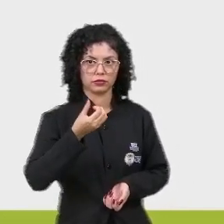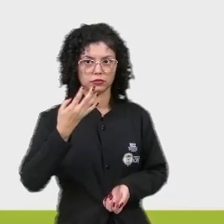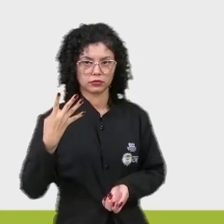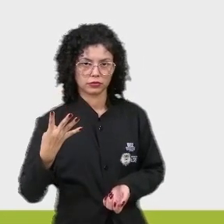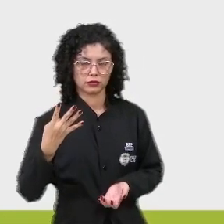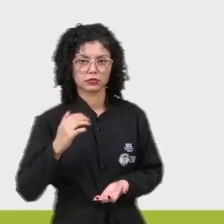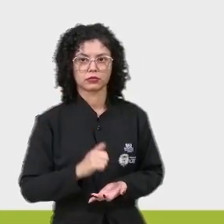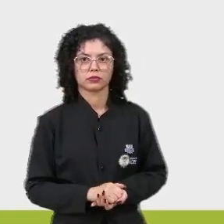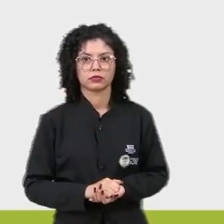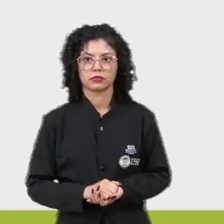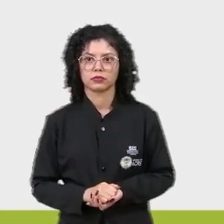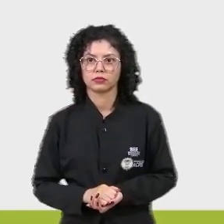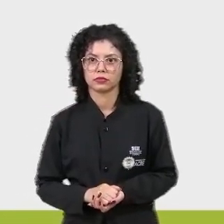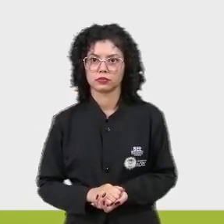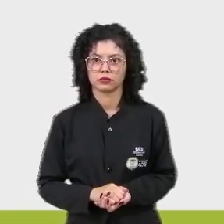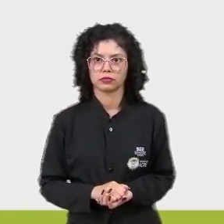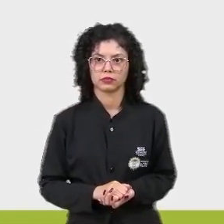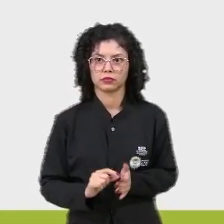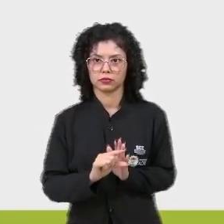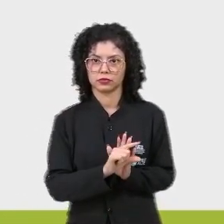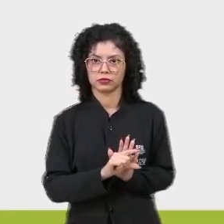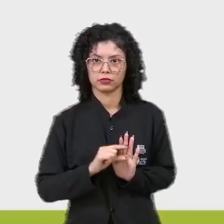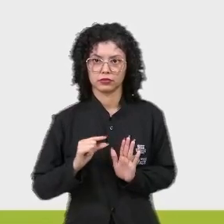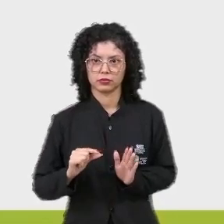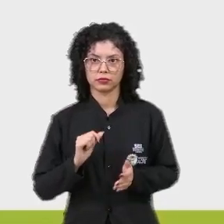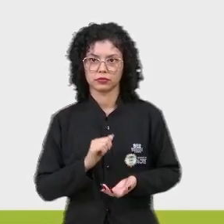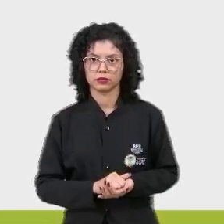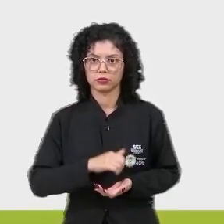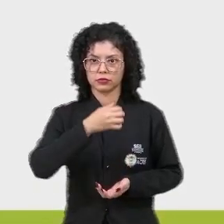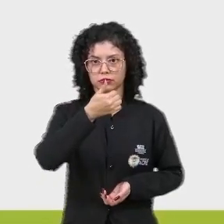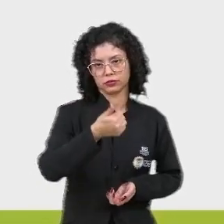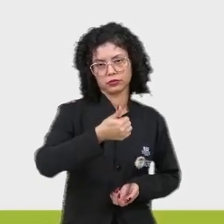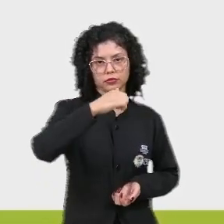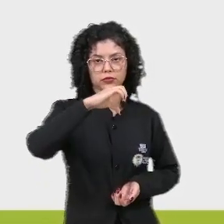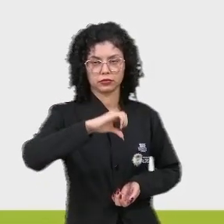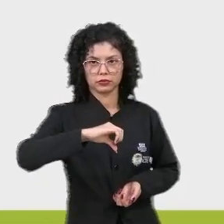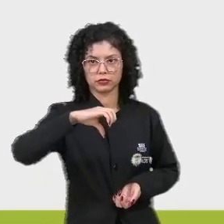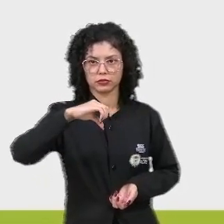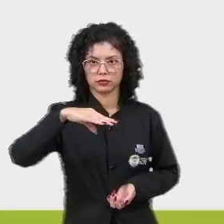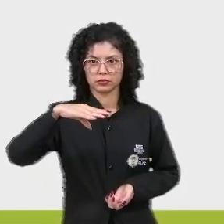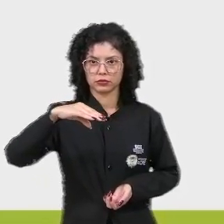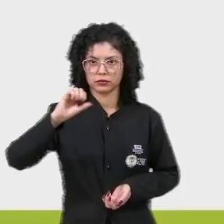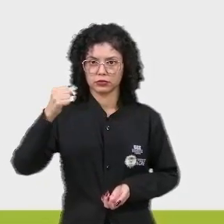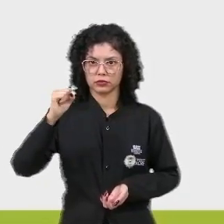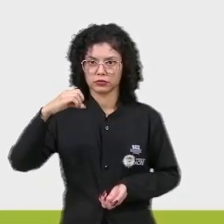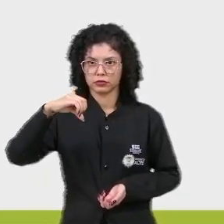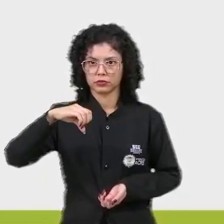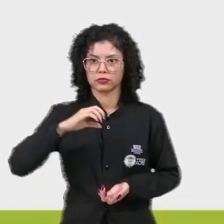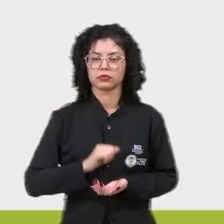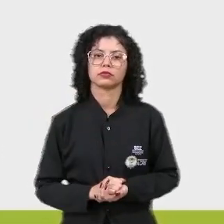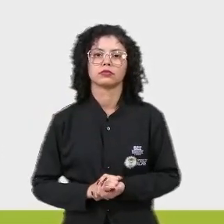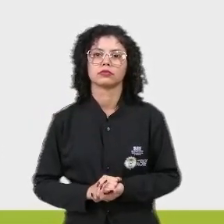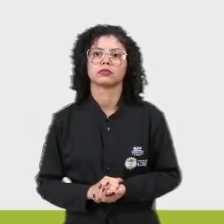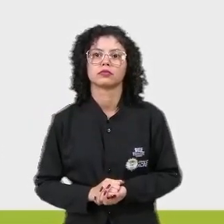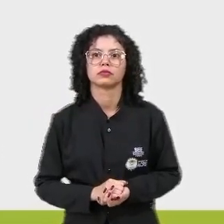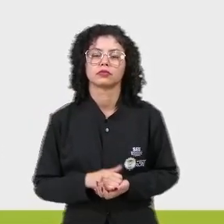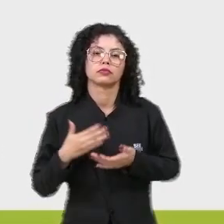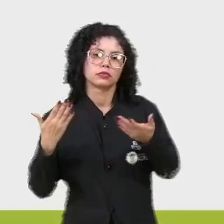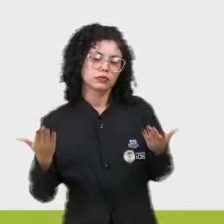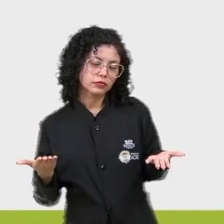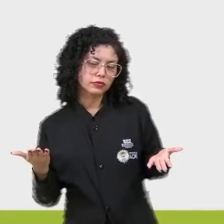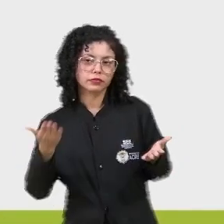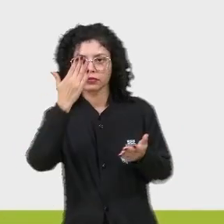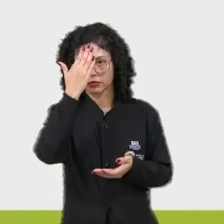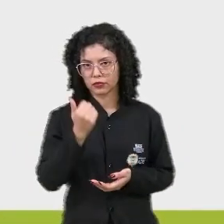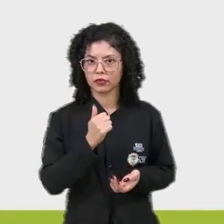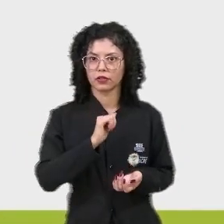1964 e eu tenho, portanto, aqui o trecho de uma letra de música de 1989. Então eu sei que